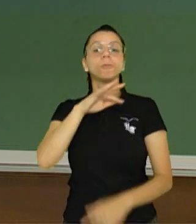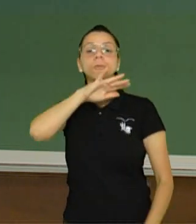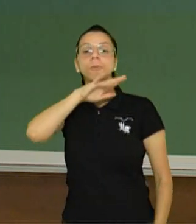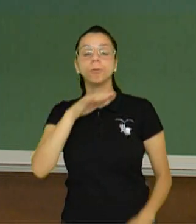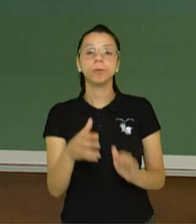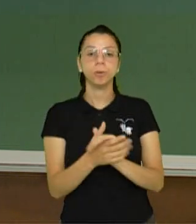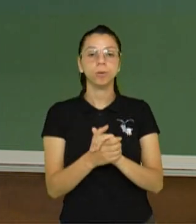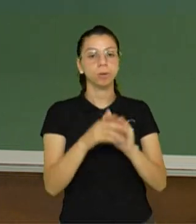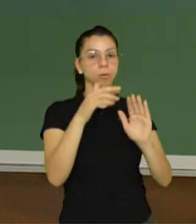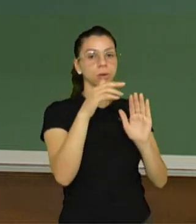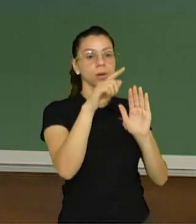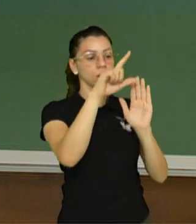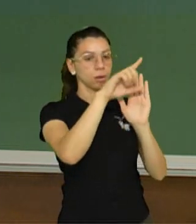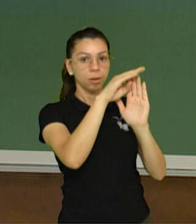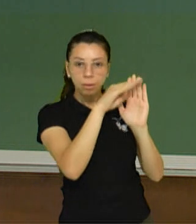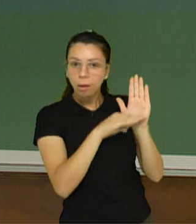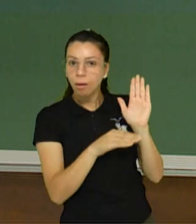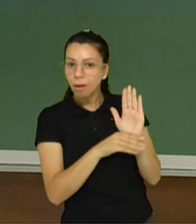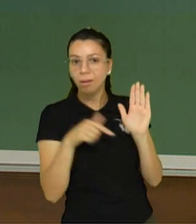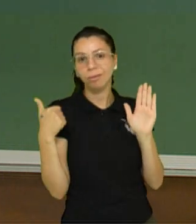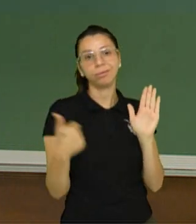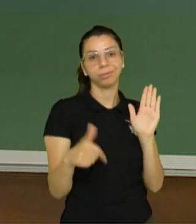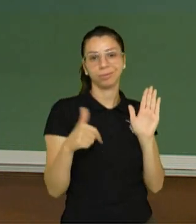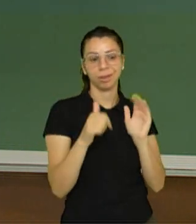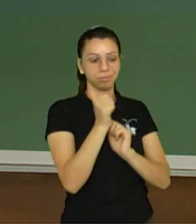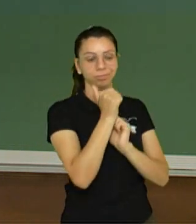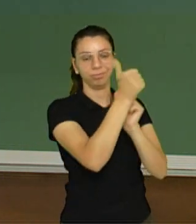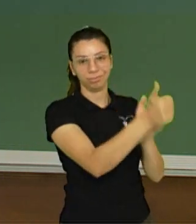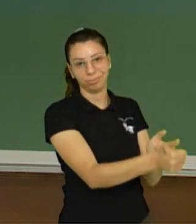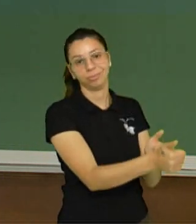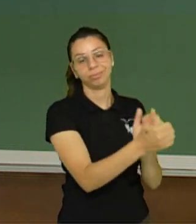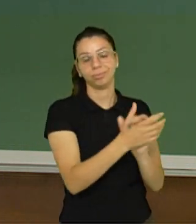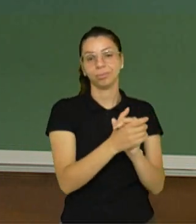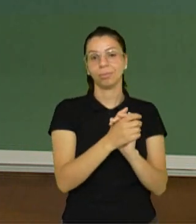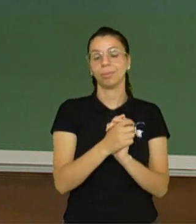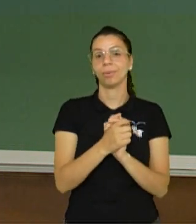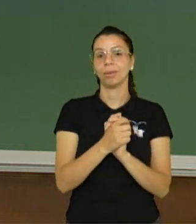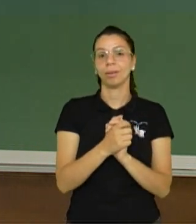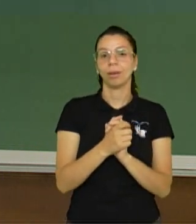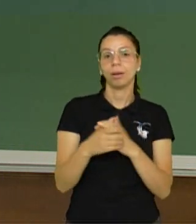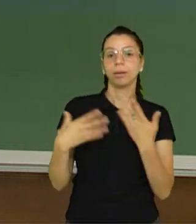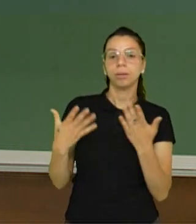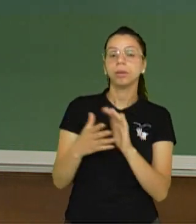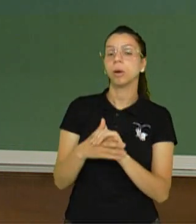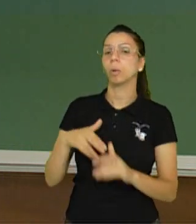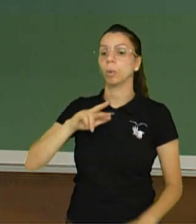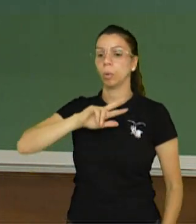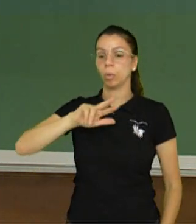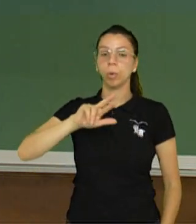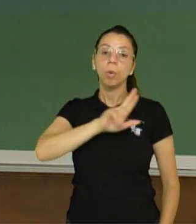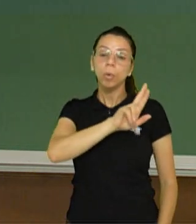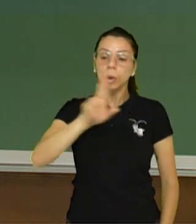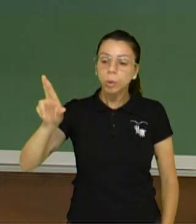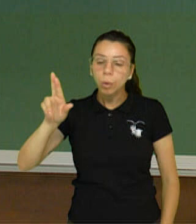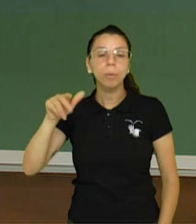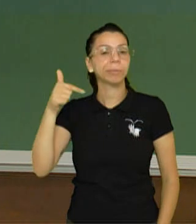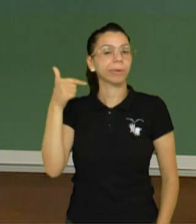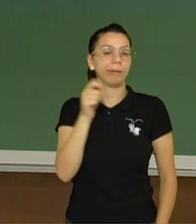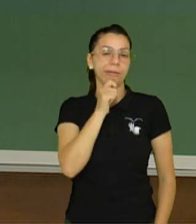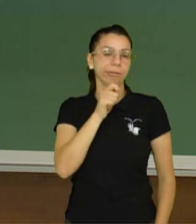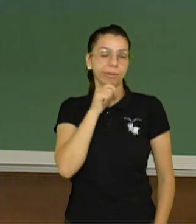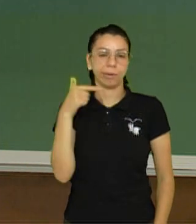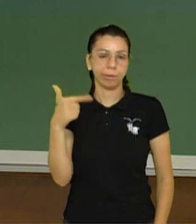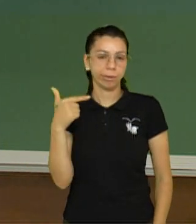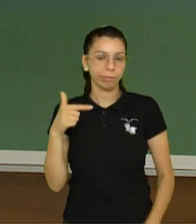dos parâmetros da arte clássica, né? Ainda não tem esse nome de romantismo, não tem esse nome de arte